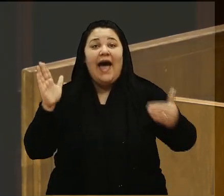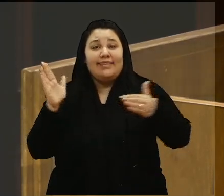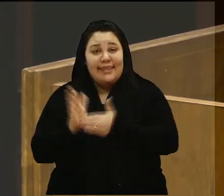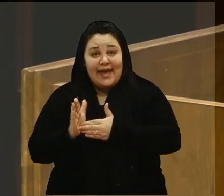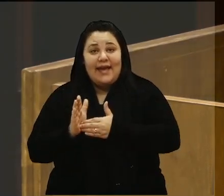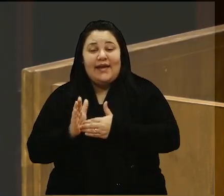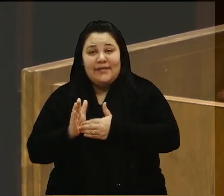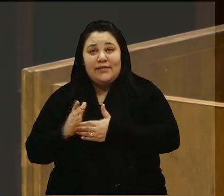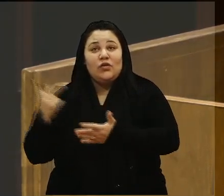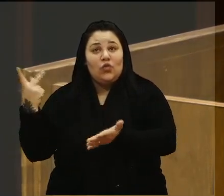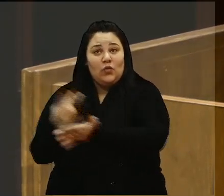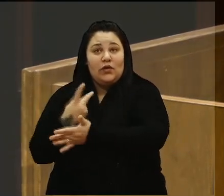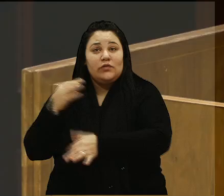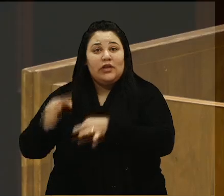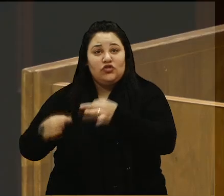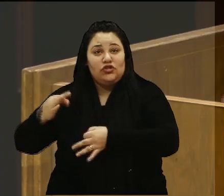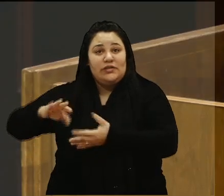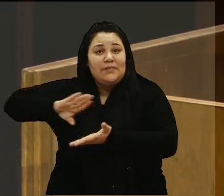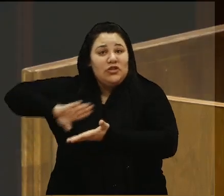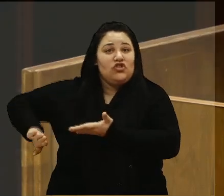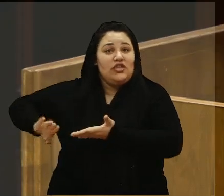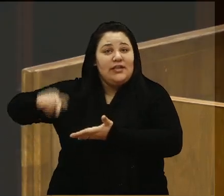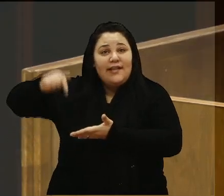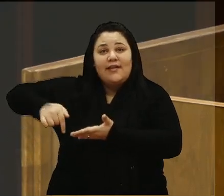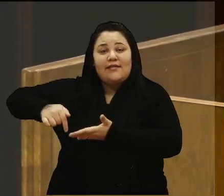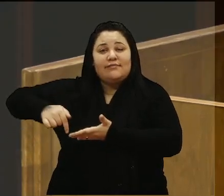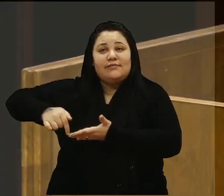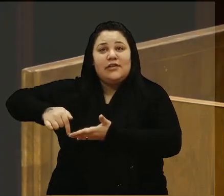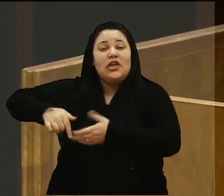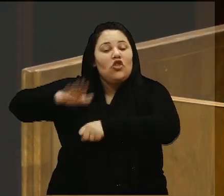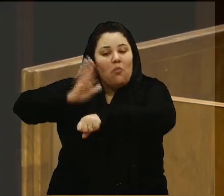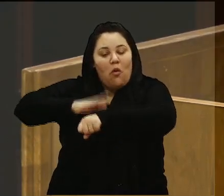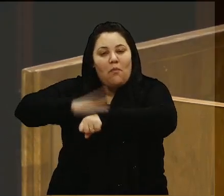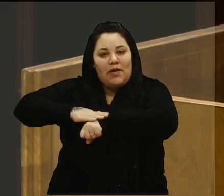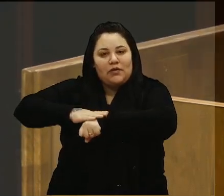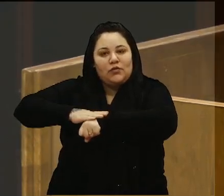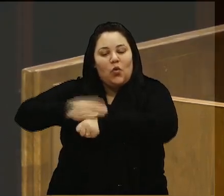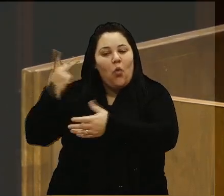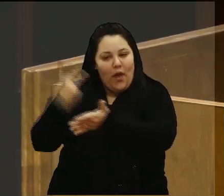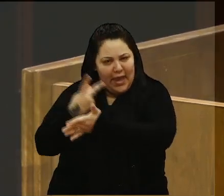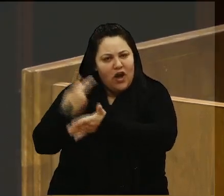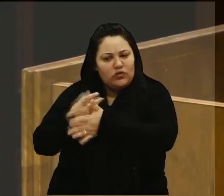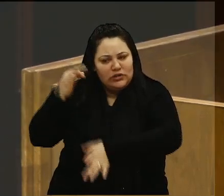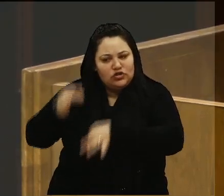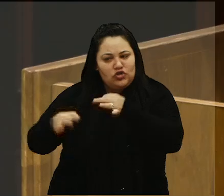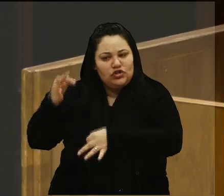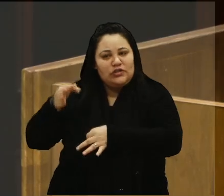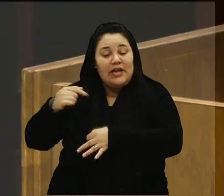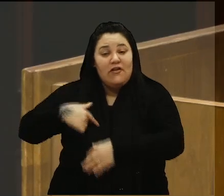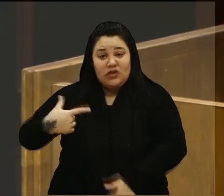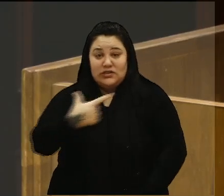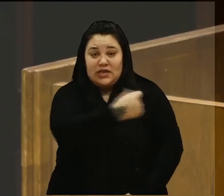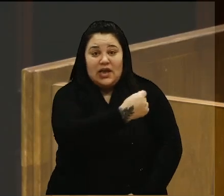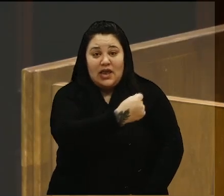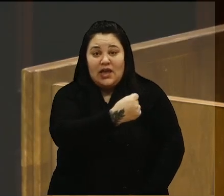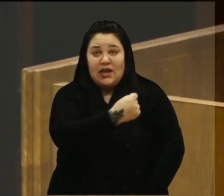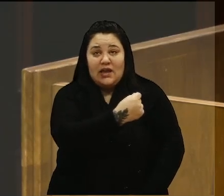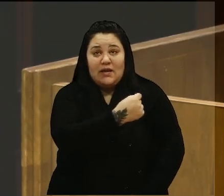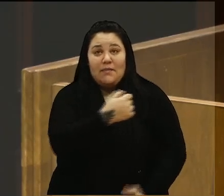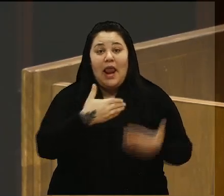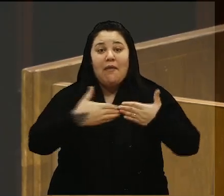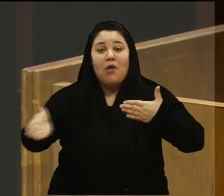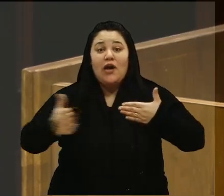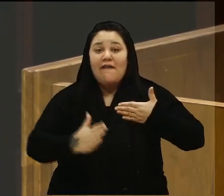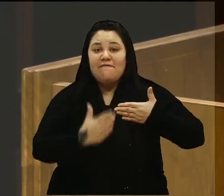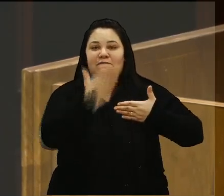injustiça me tire aqui de dentro. E quando a injustiça me tirar daqui de dentro, eu sairei pela porta da frente, de cabeça erguida, e